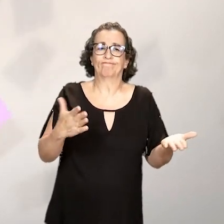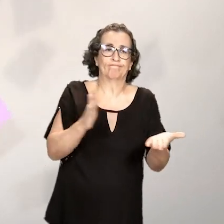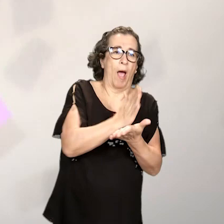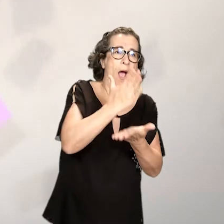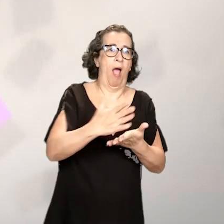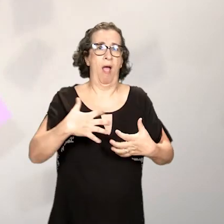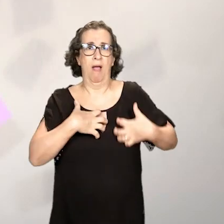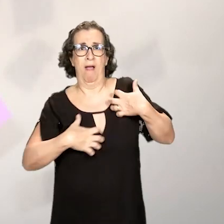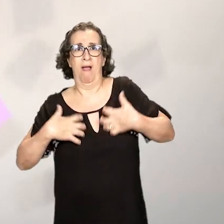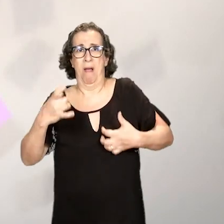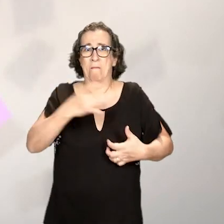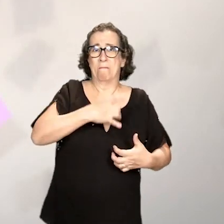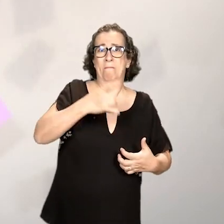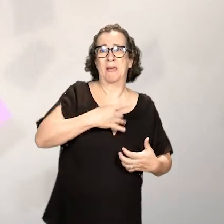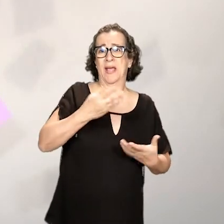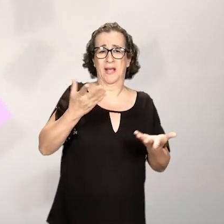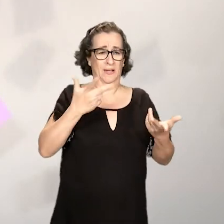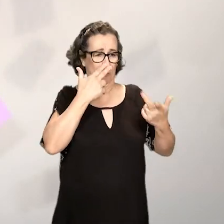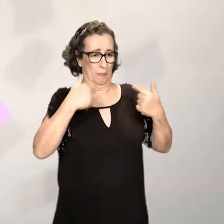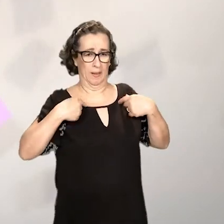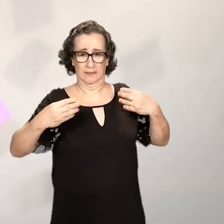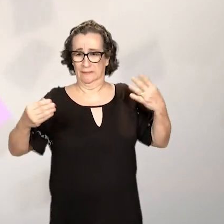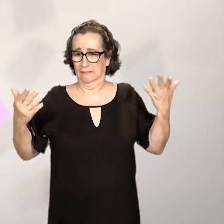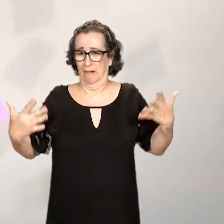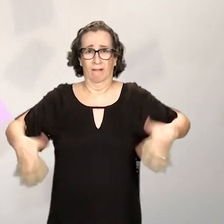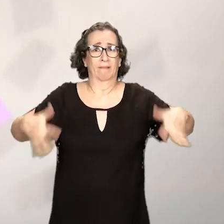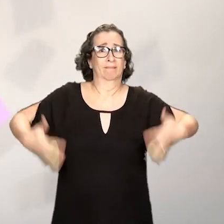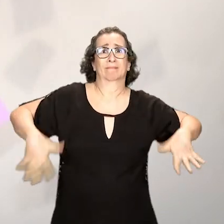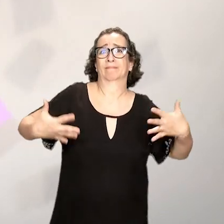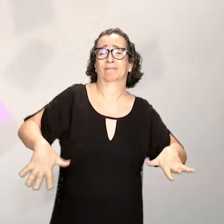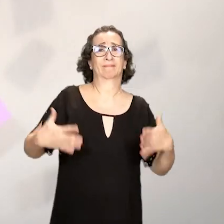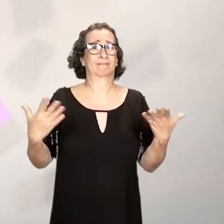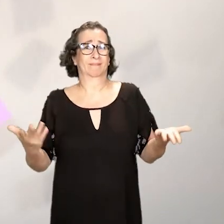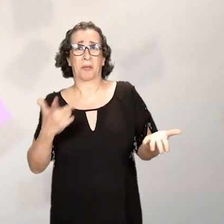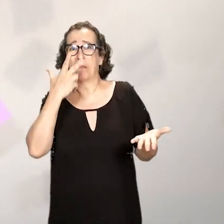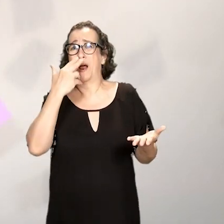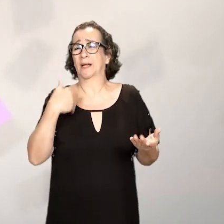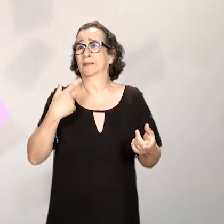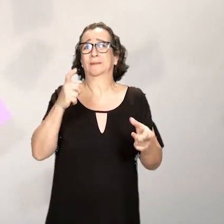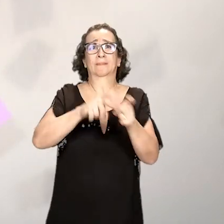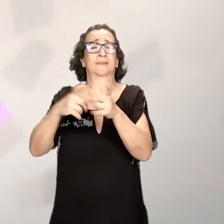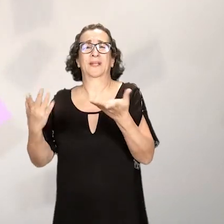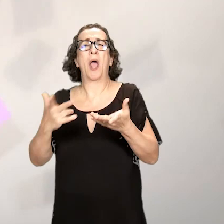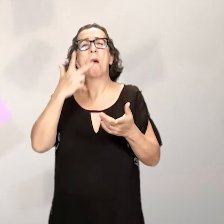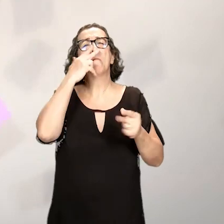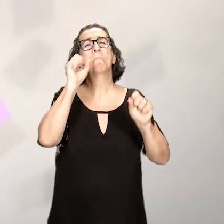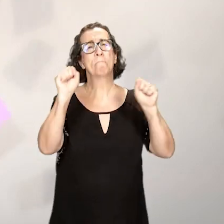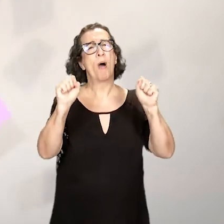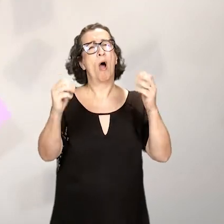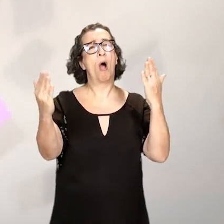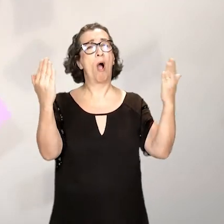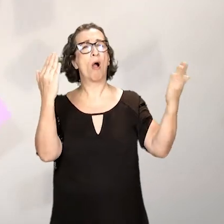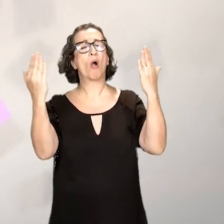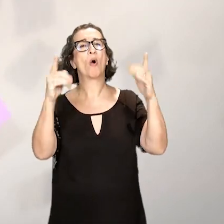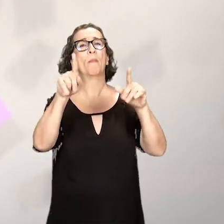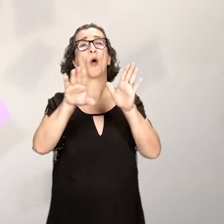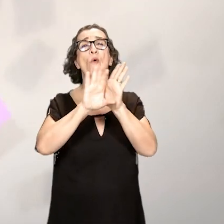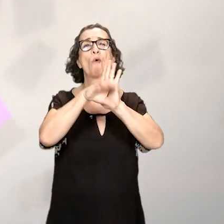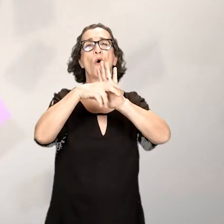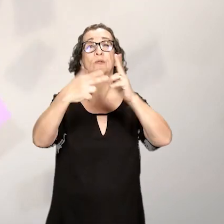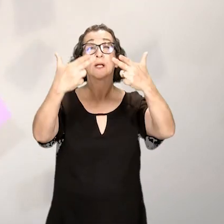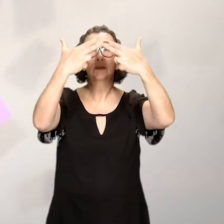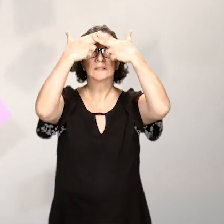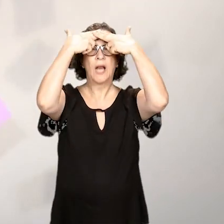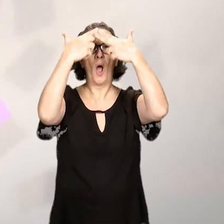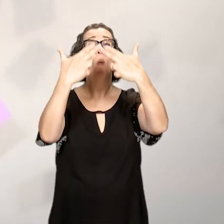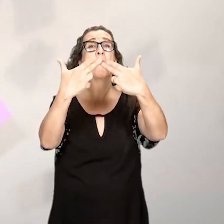de desproteção de desamparo a gente pode fazer até uma analogia com o conceito de trauma